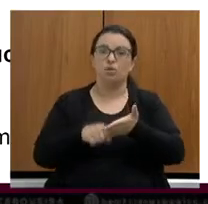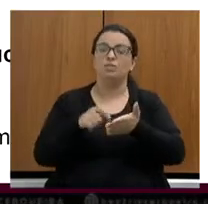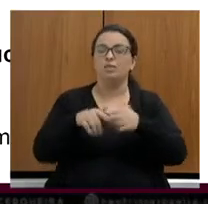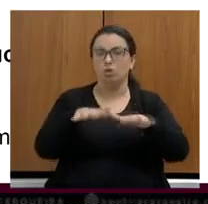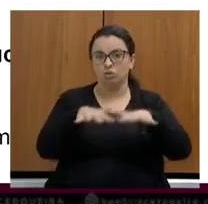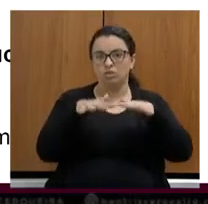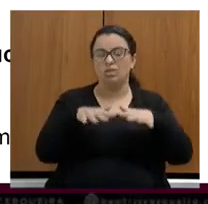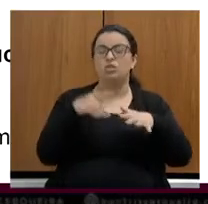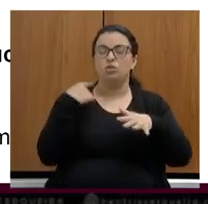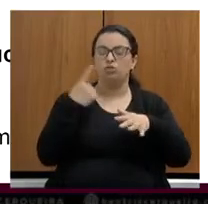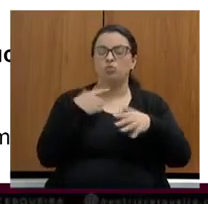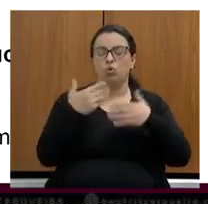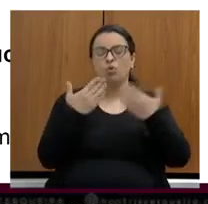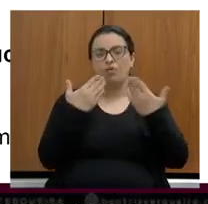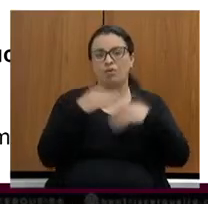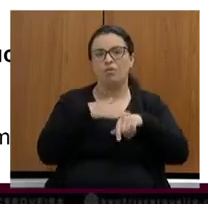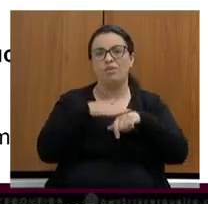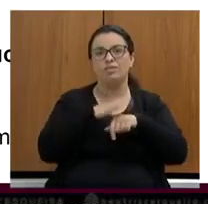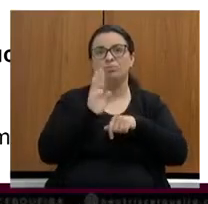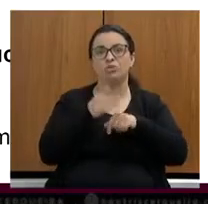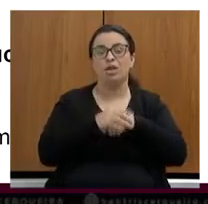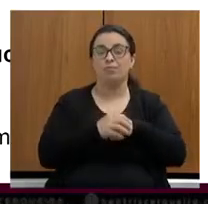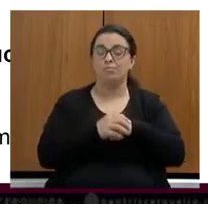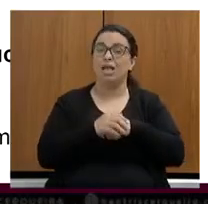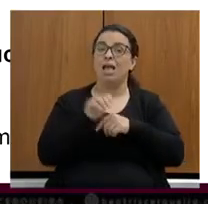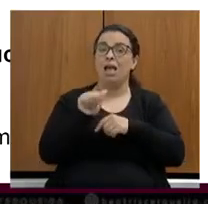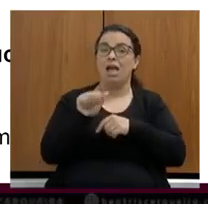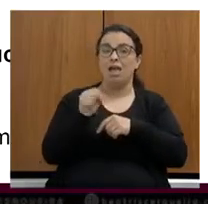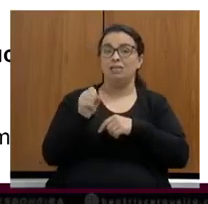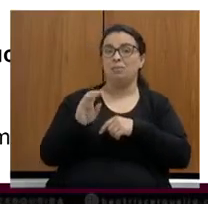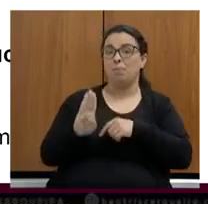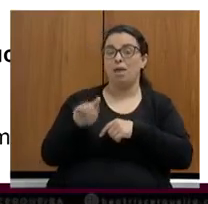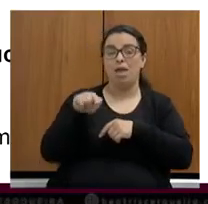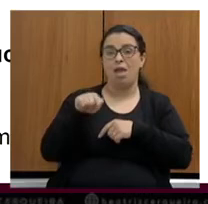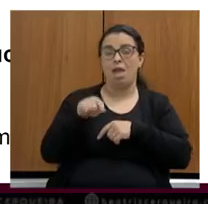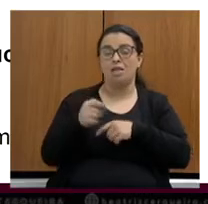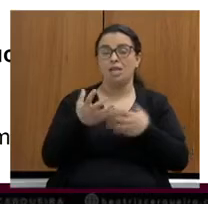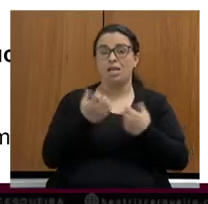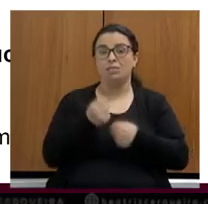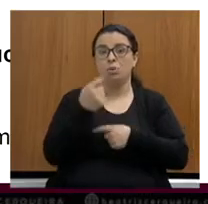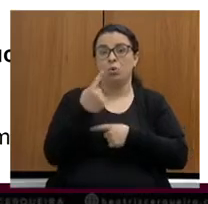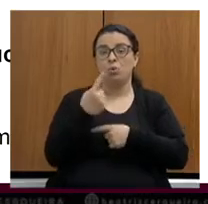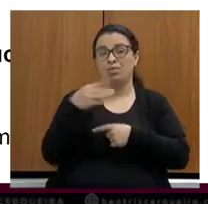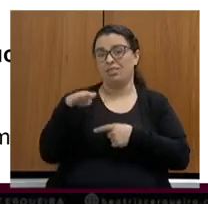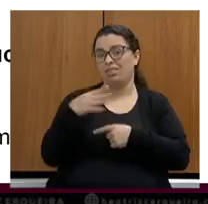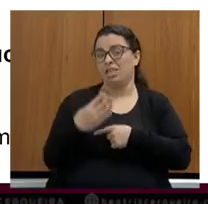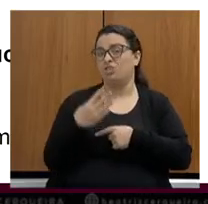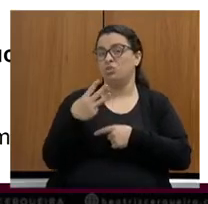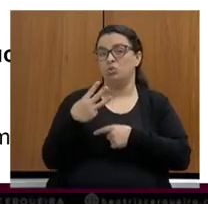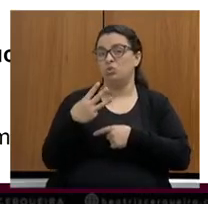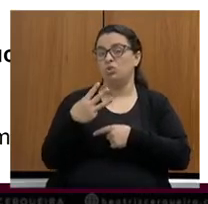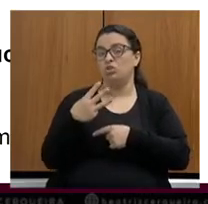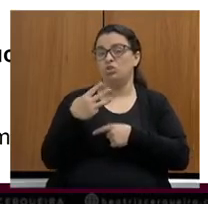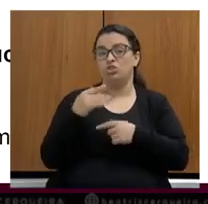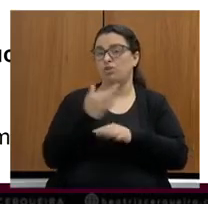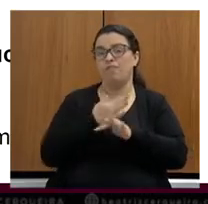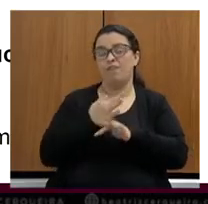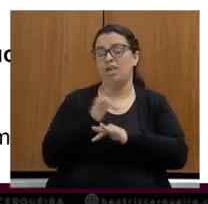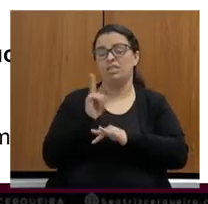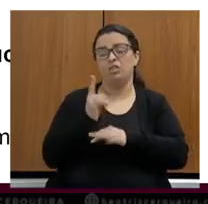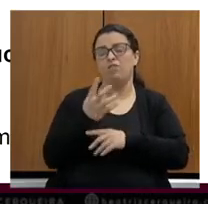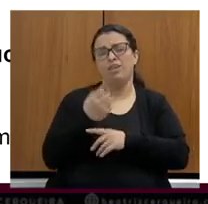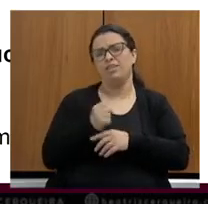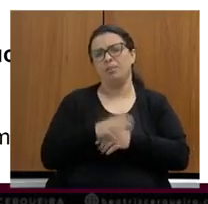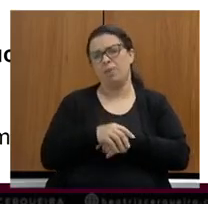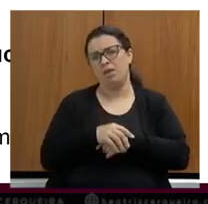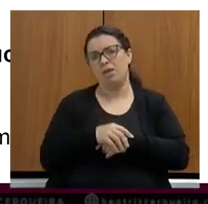auxiliares de serviços de acordo com o governo não vão receber um terço de férias agora em fevereiro e o Governo está lucrando porque não vai